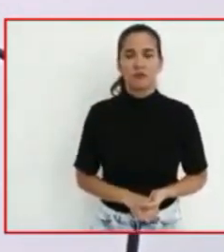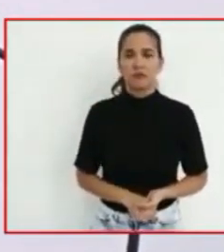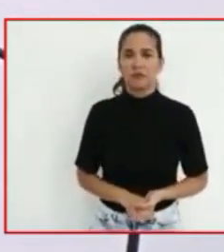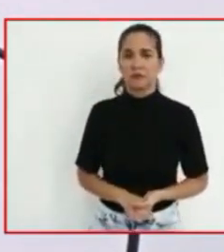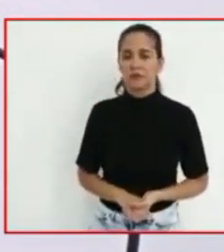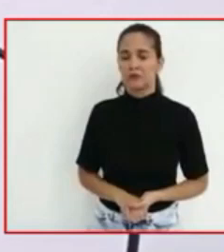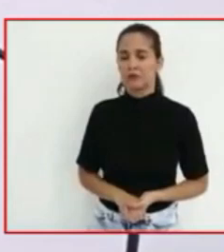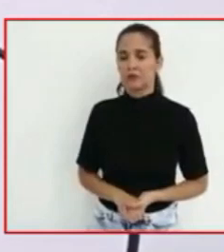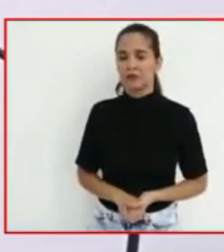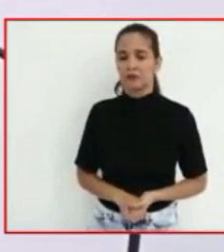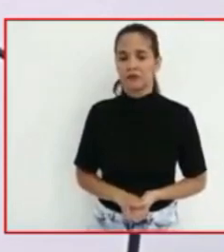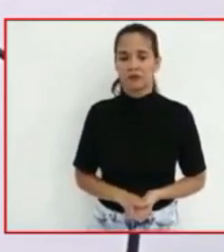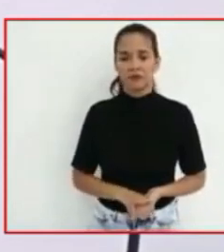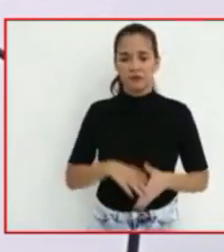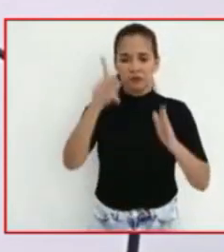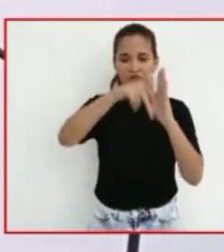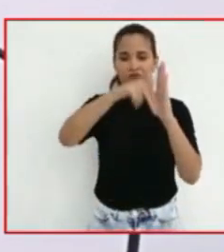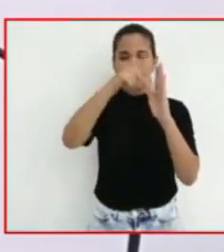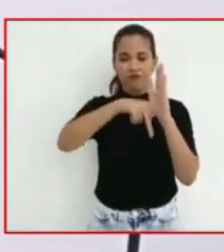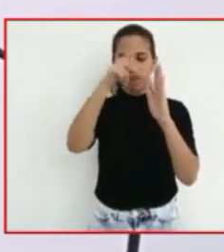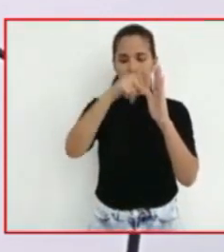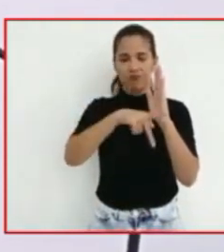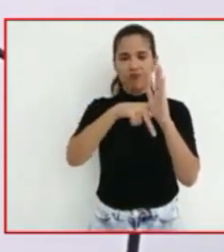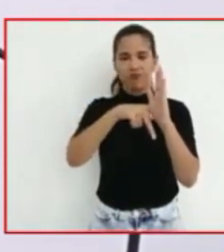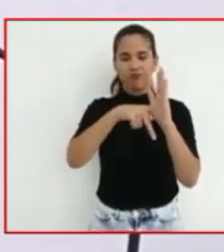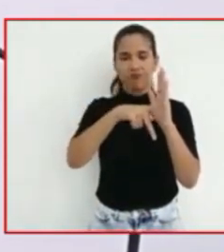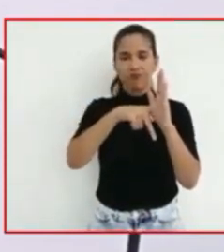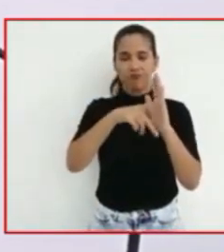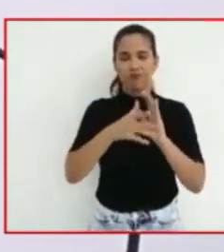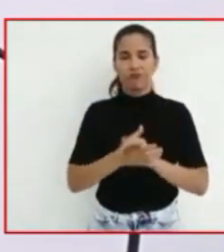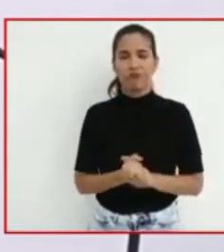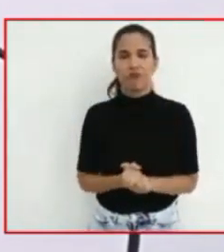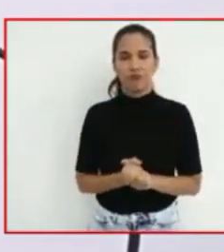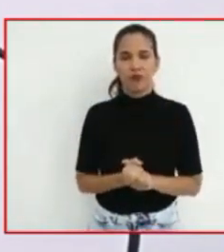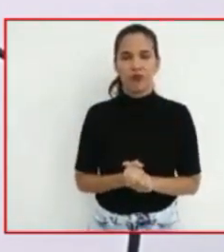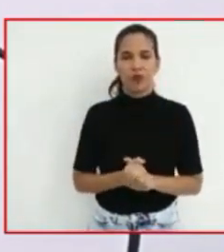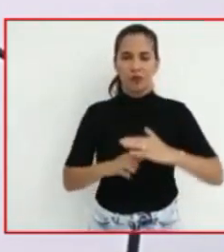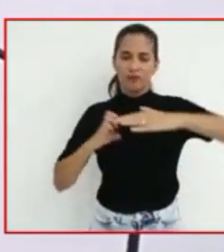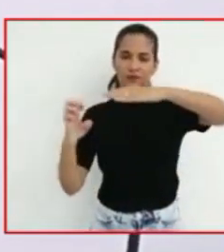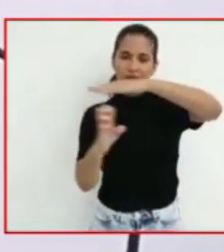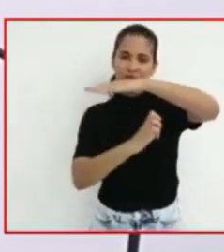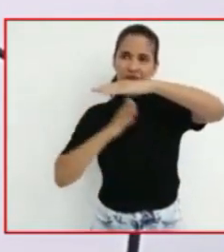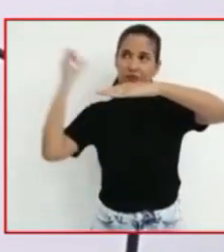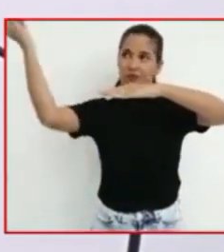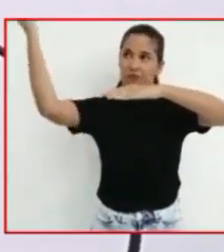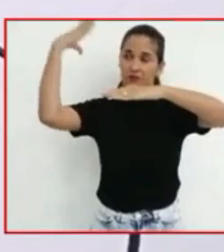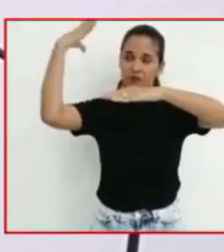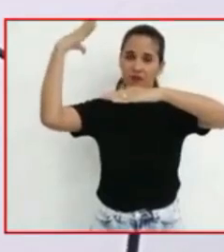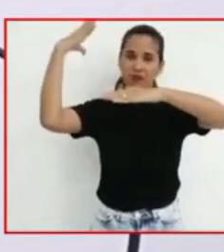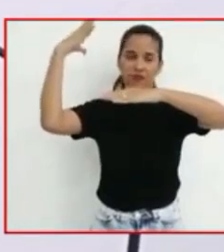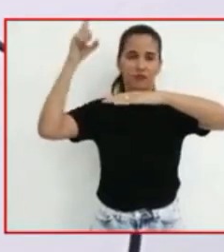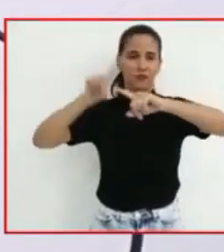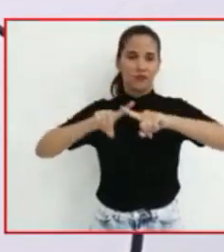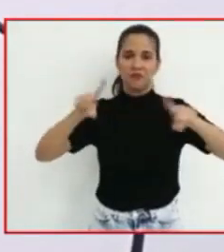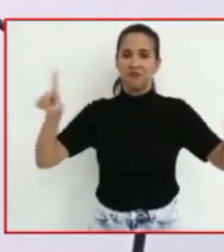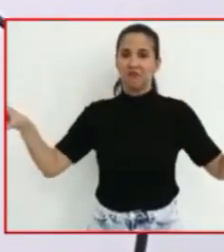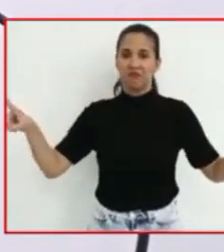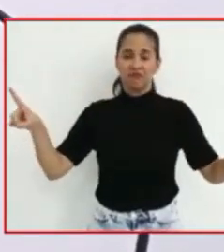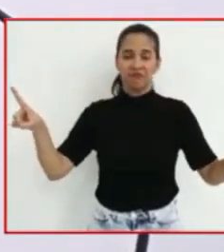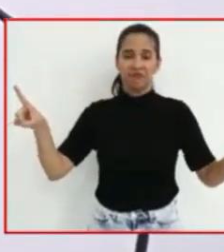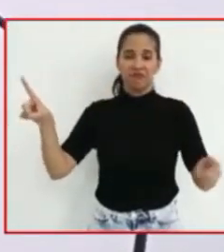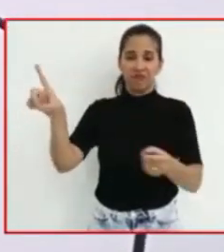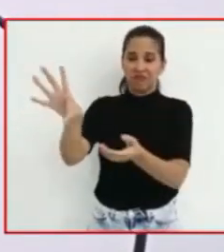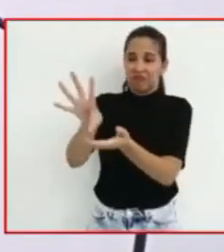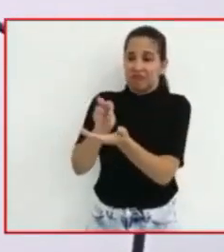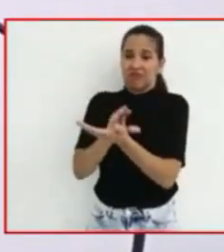sobre esse projeto de energia solar que não veio para a Câmara de Bataguaçu. Às vezes